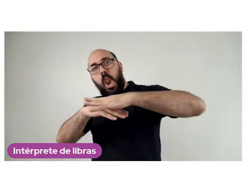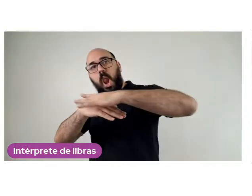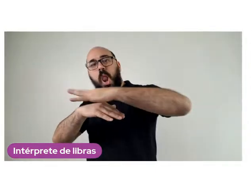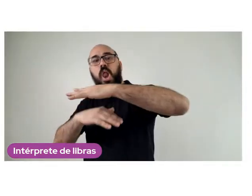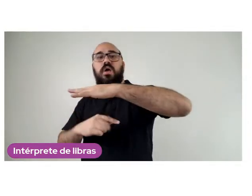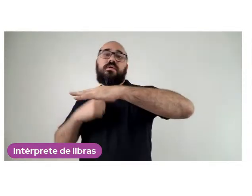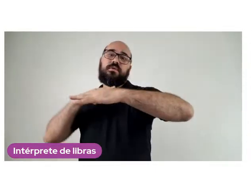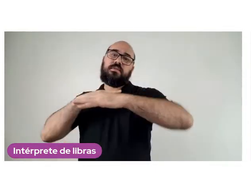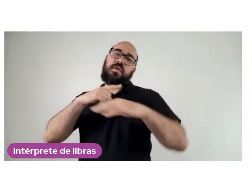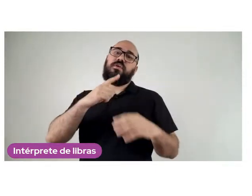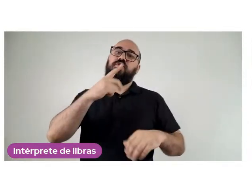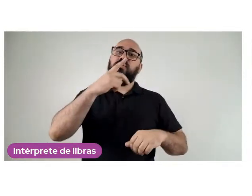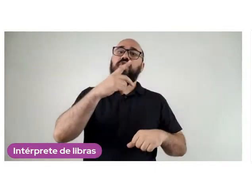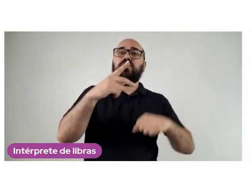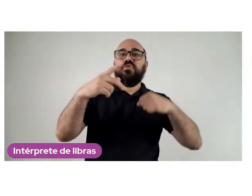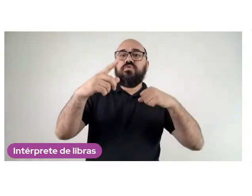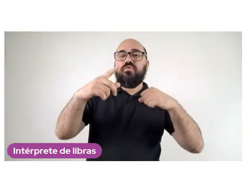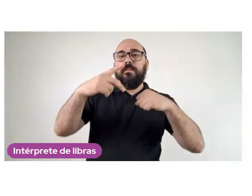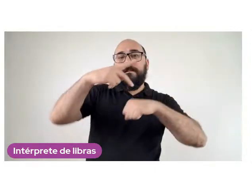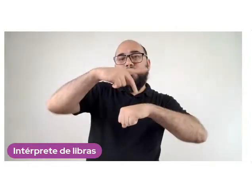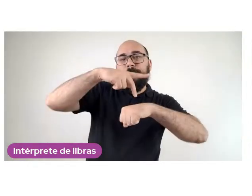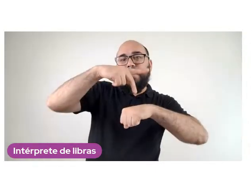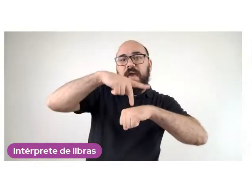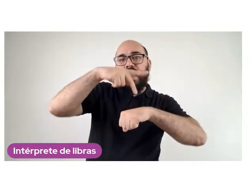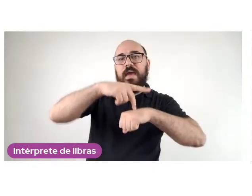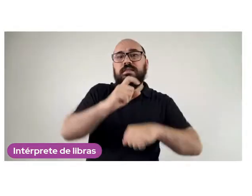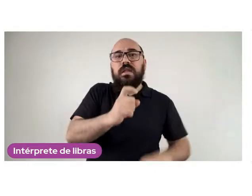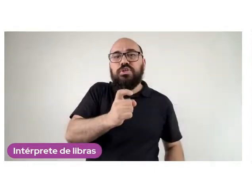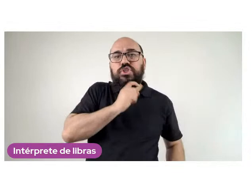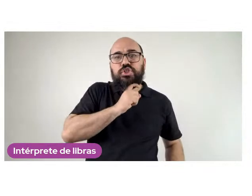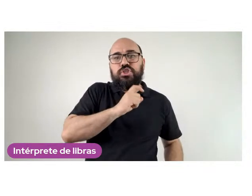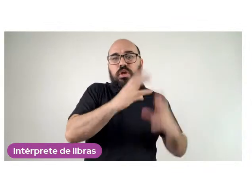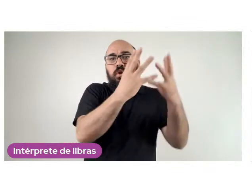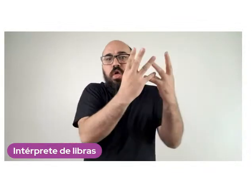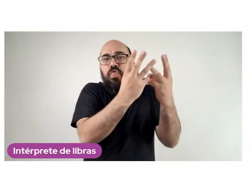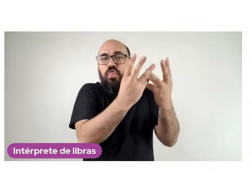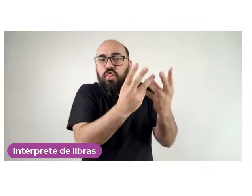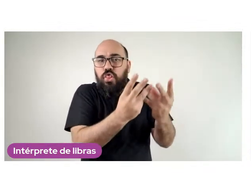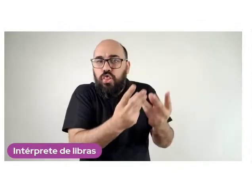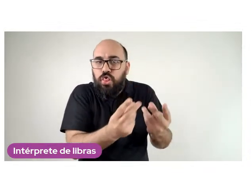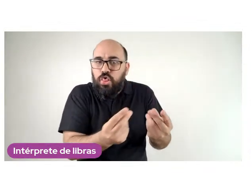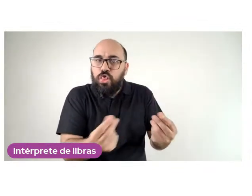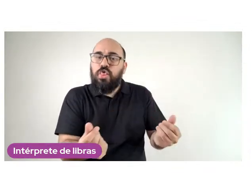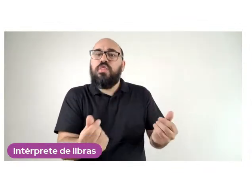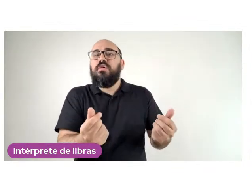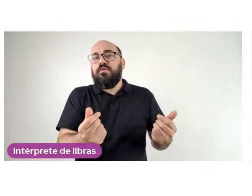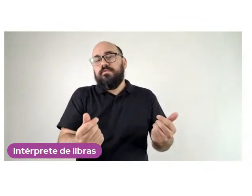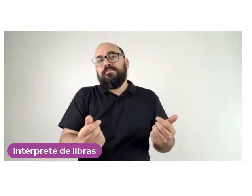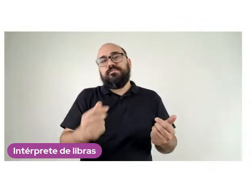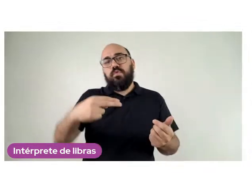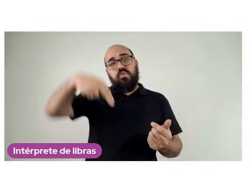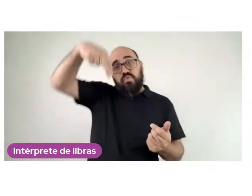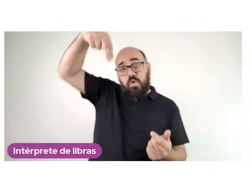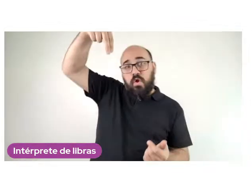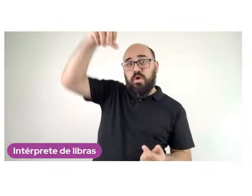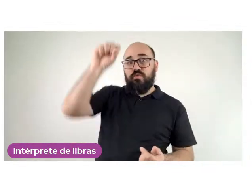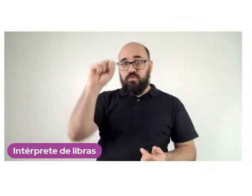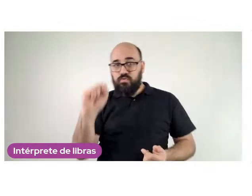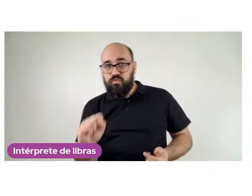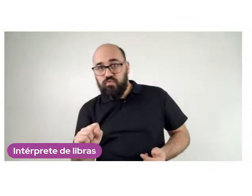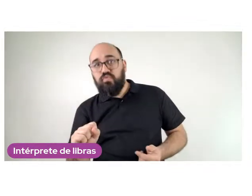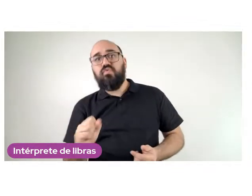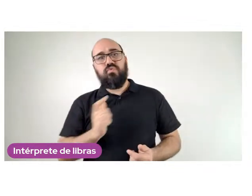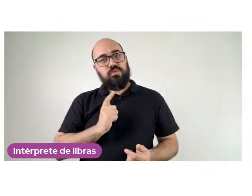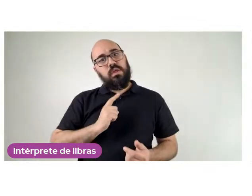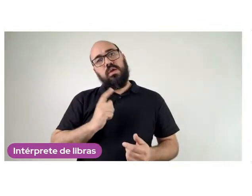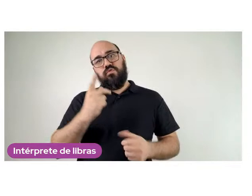derrete, né? Parte dessa calota polar, das calotas polares, né, no norte e no sul.